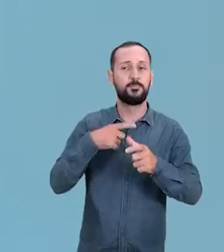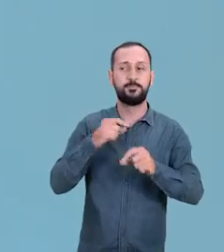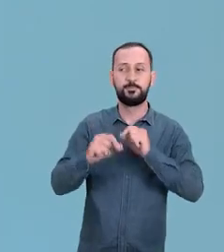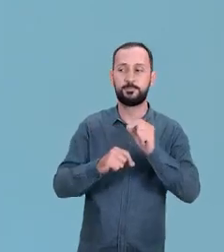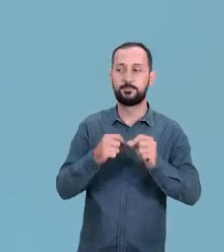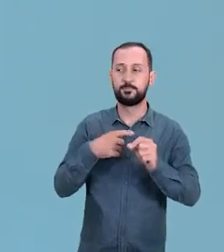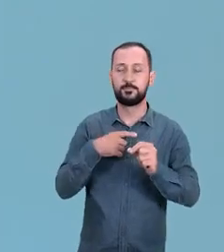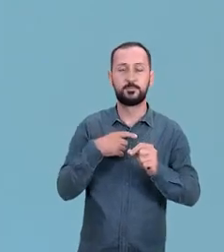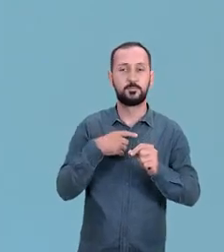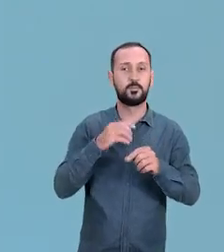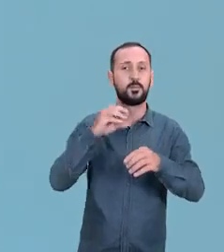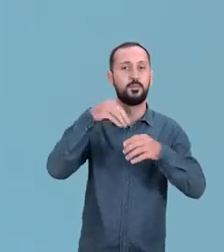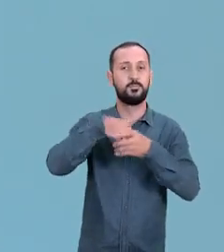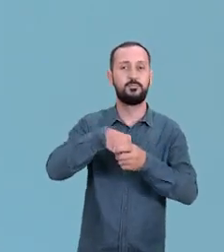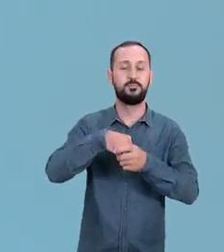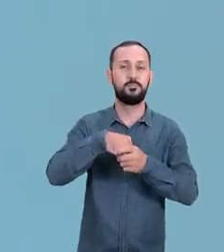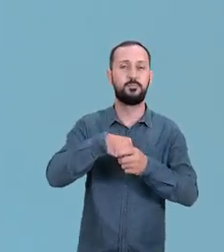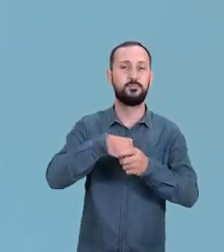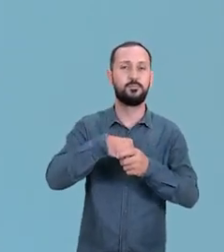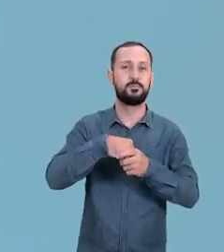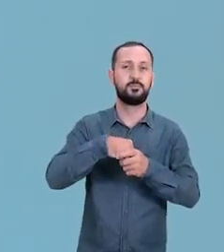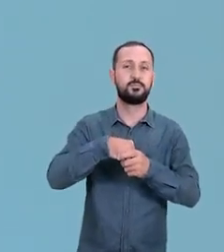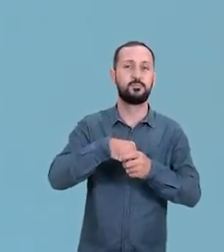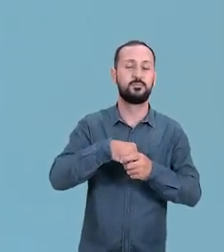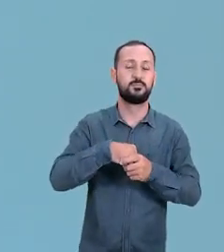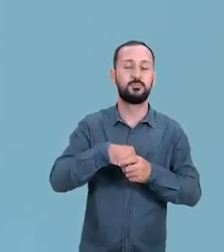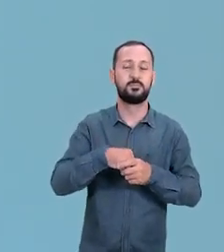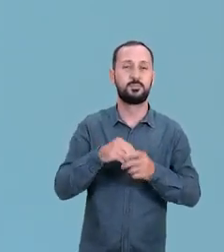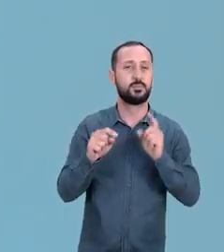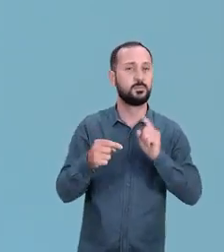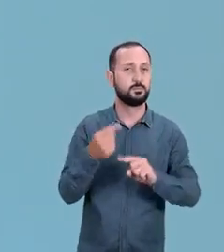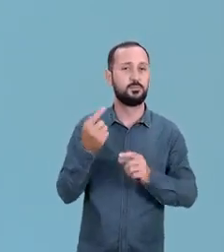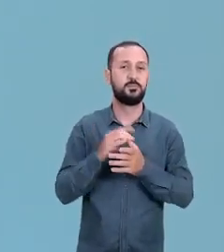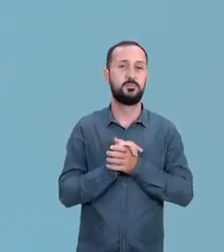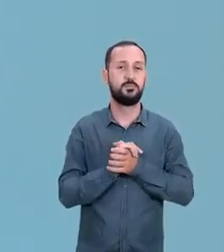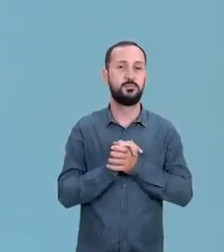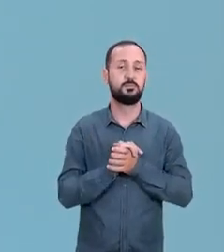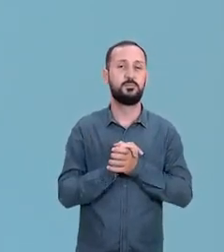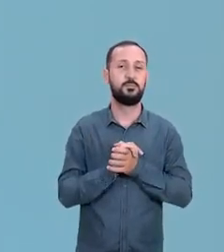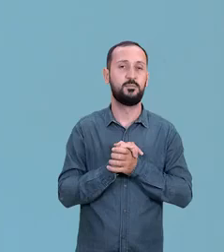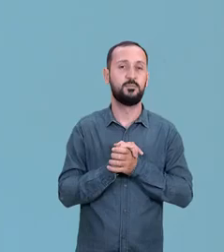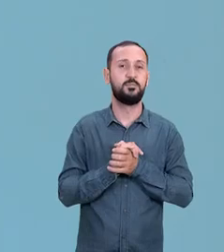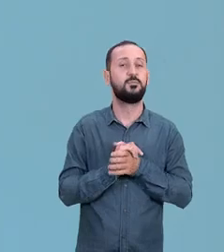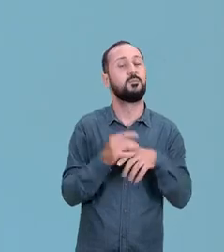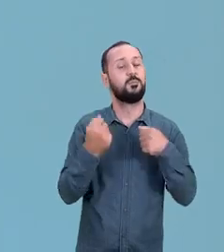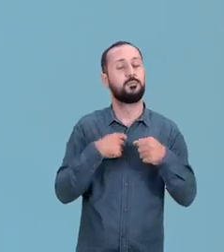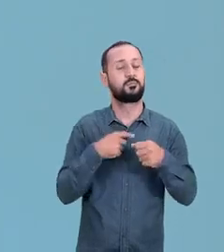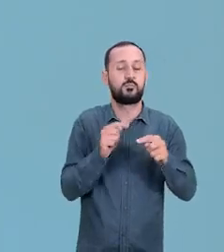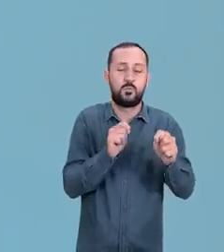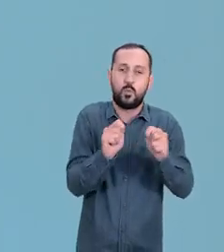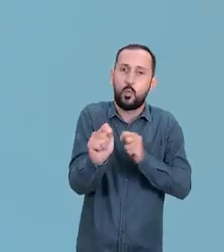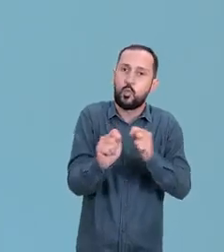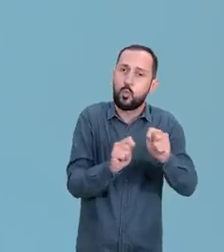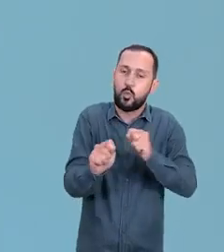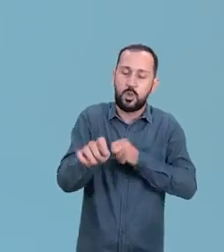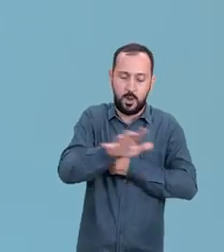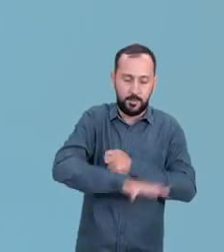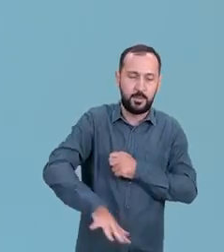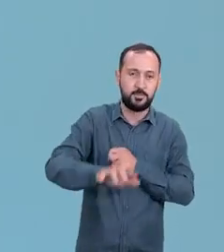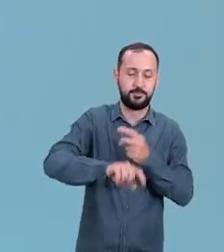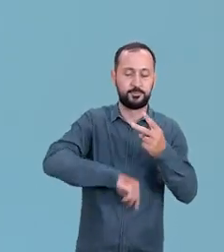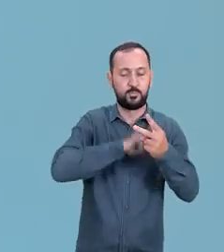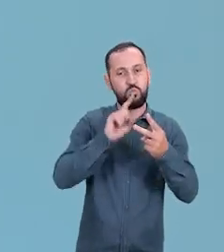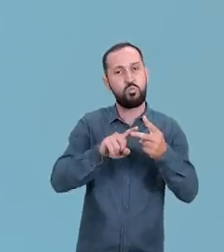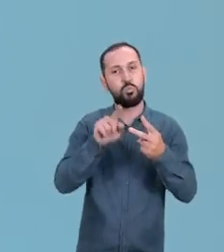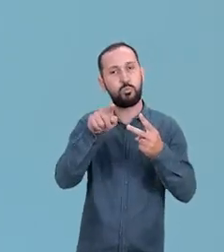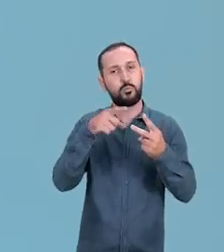contaminação estejam em descontrole, né? Em descontrole. Nós temos que controlar o nosso ambiente. Segundo,